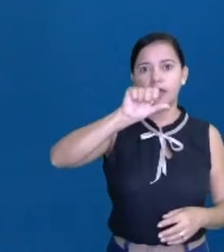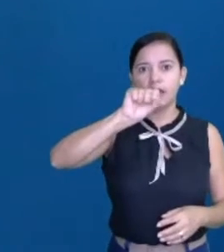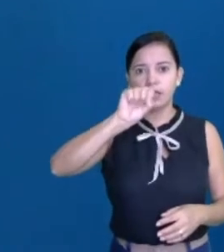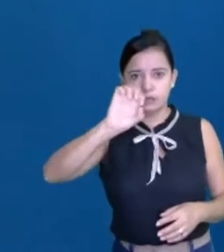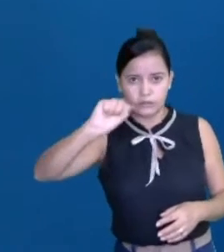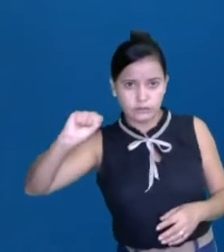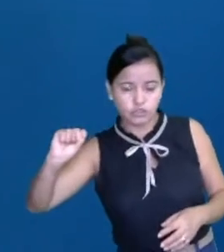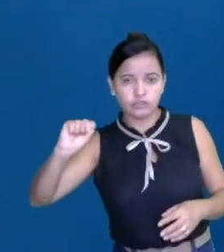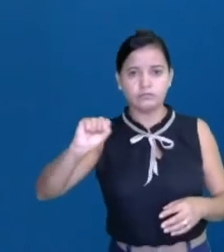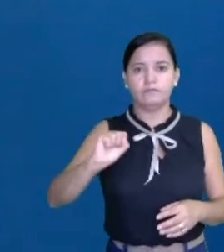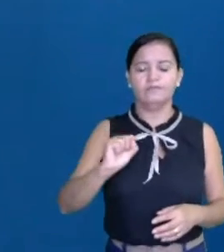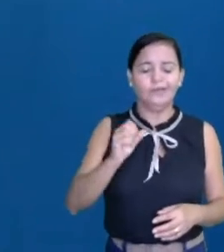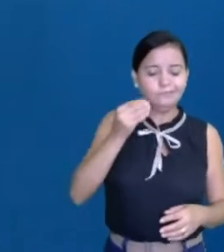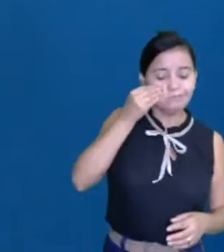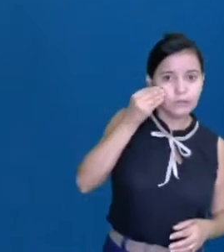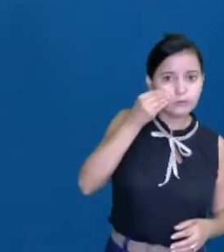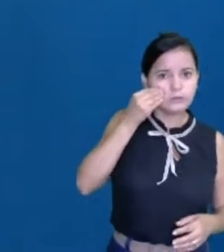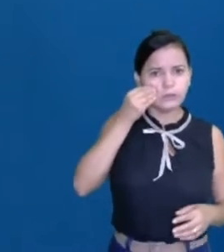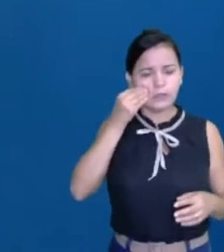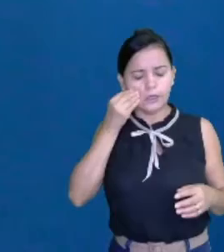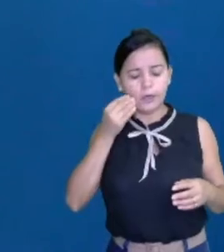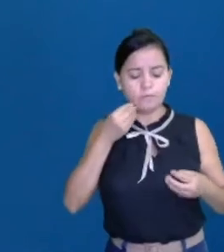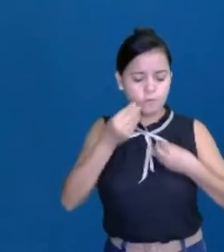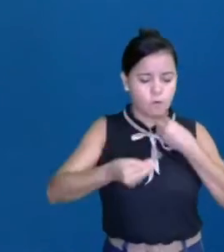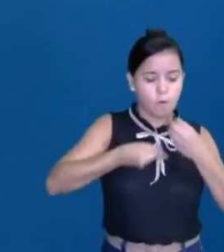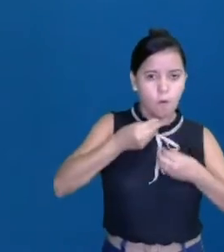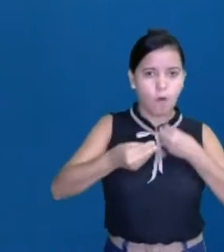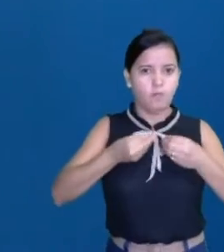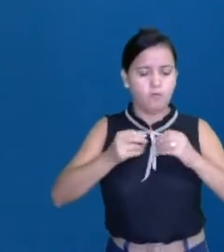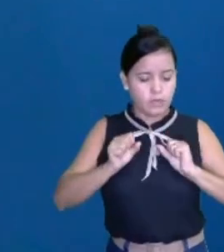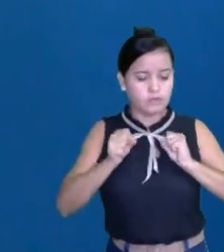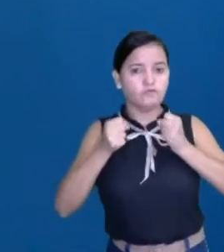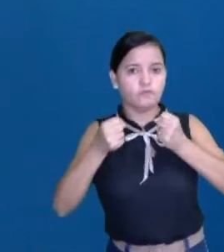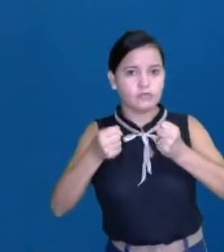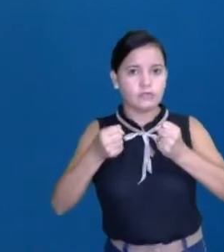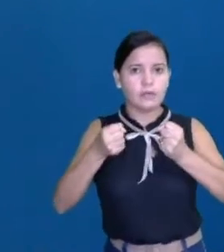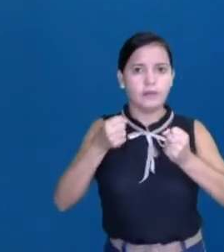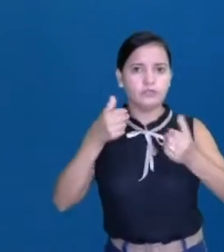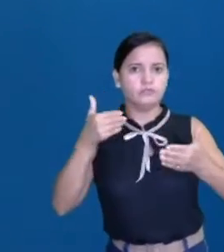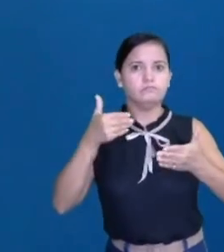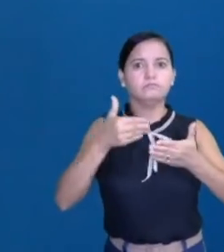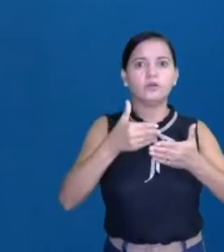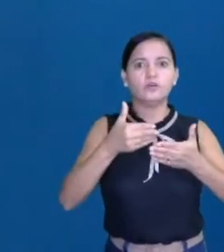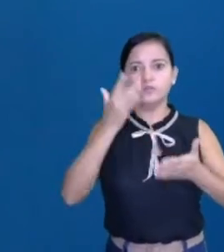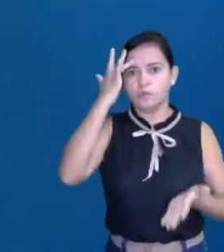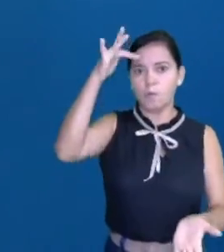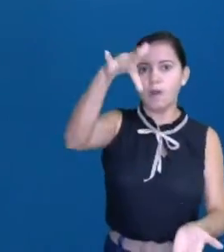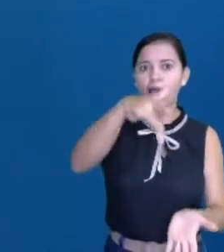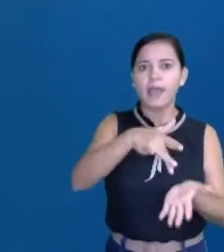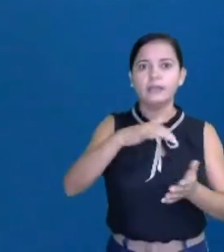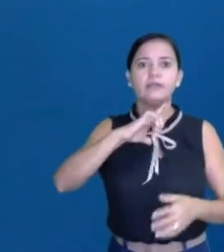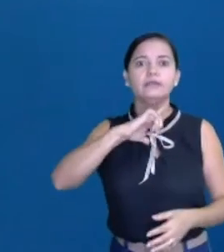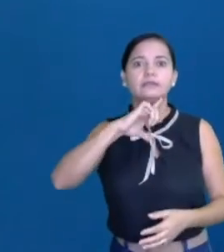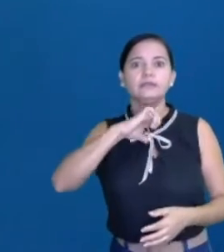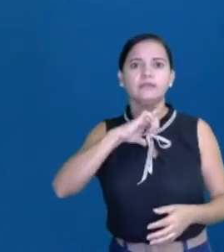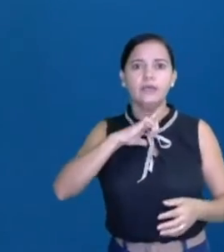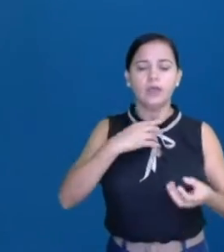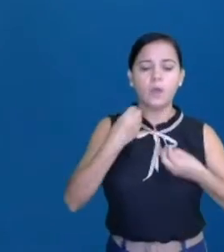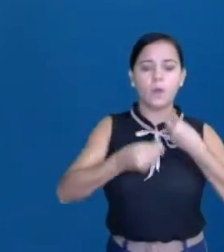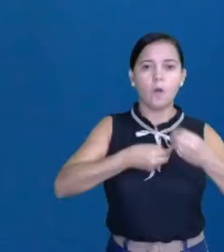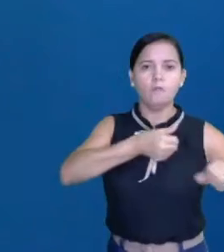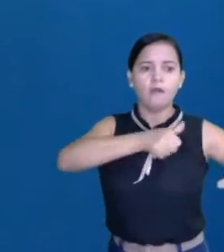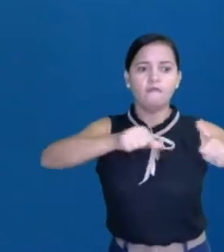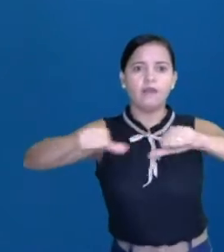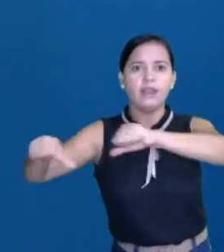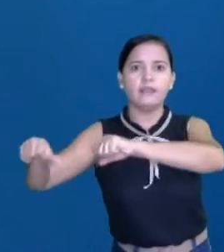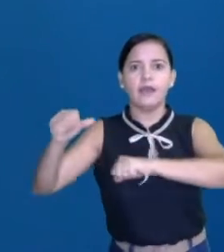forma mais plausível possível, mais tangível, próximo da nossa realidade, metabolizar, gerenciar essas ideias